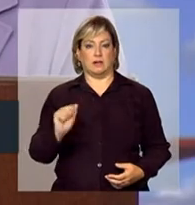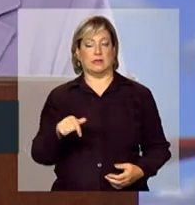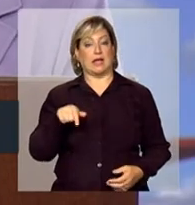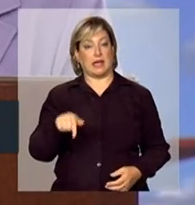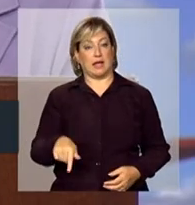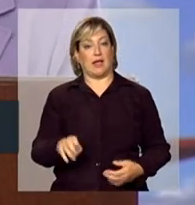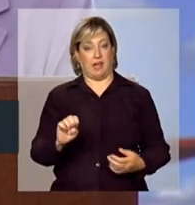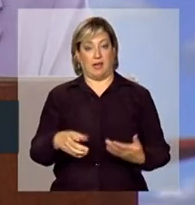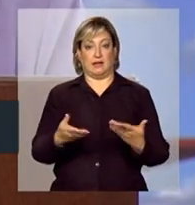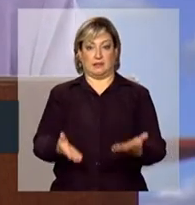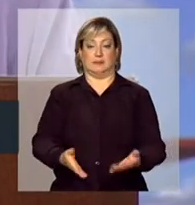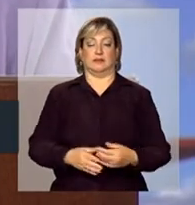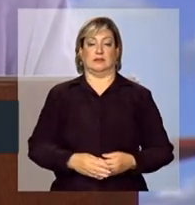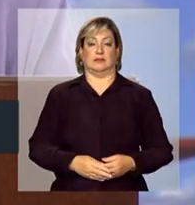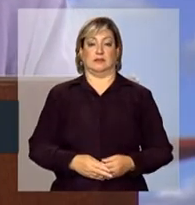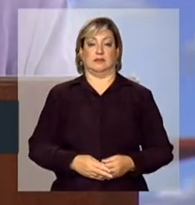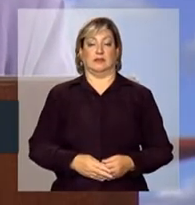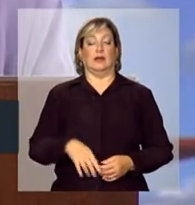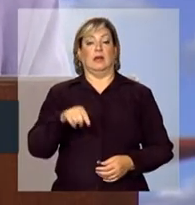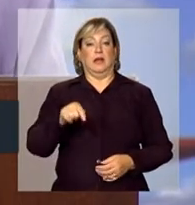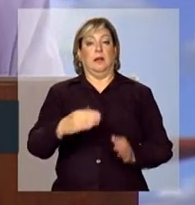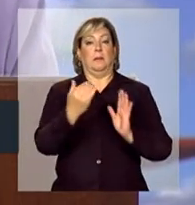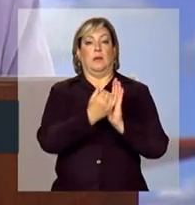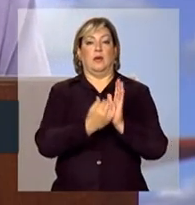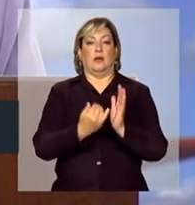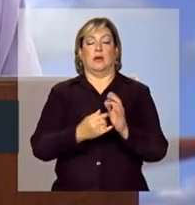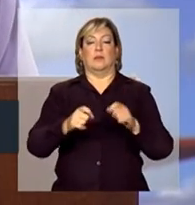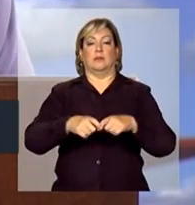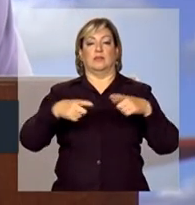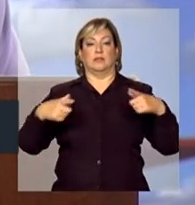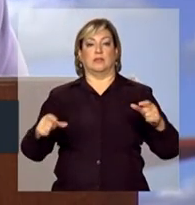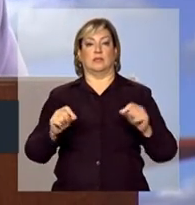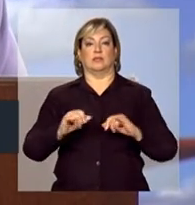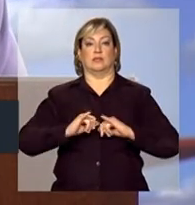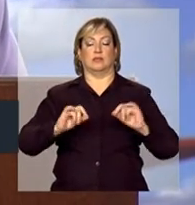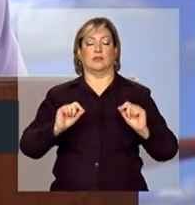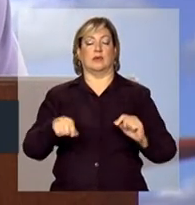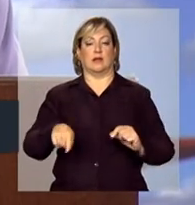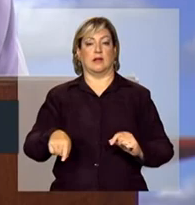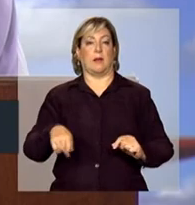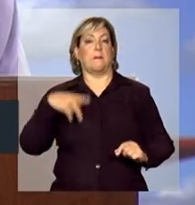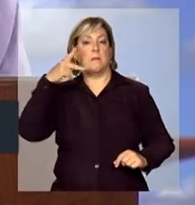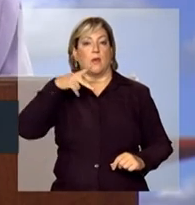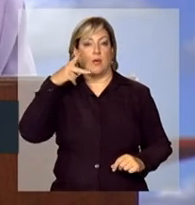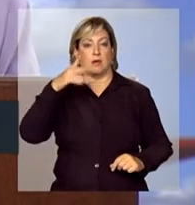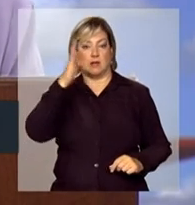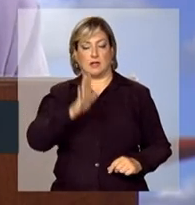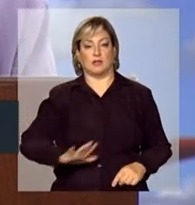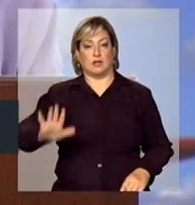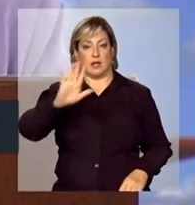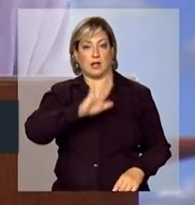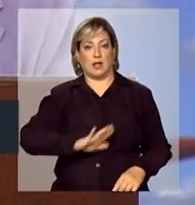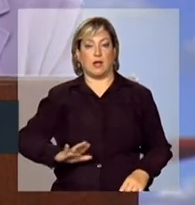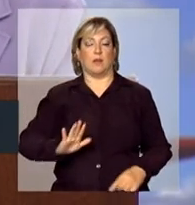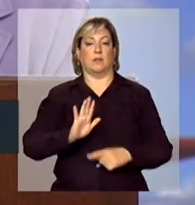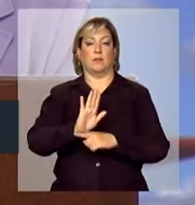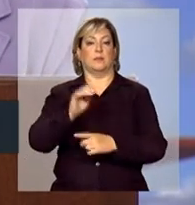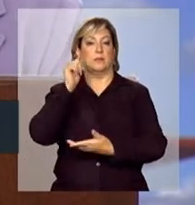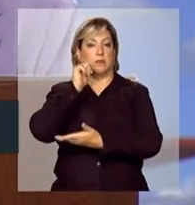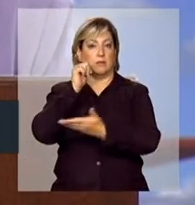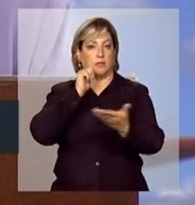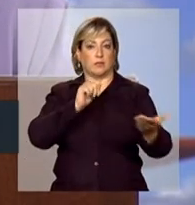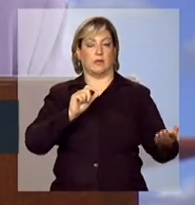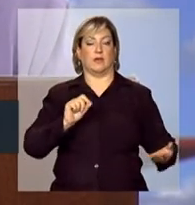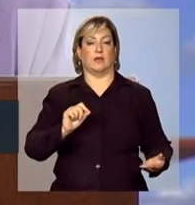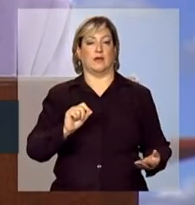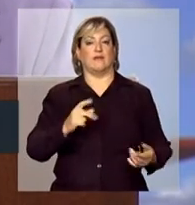consolida e amplia a política nacional de enfrentamento à violência contra as mulheres já contamos com